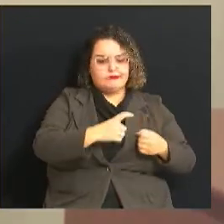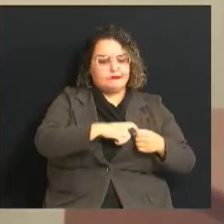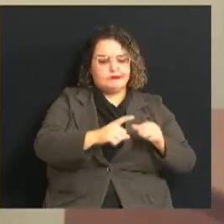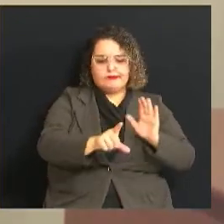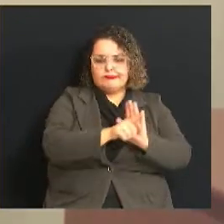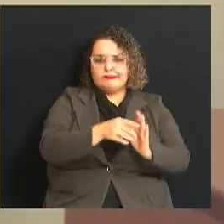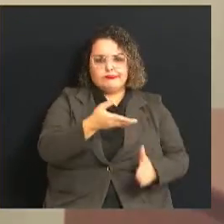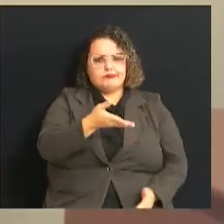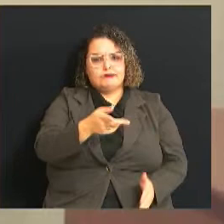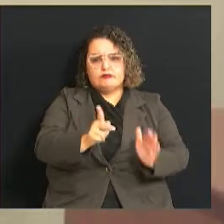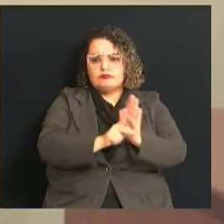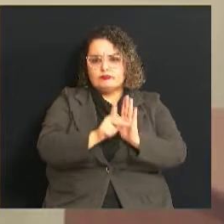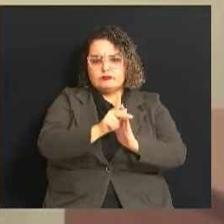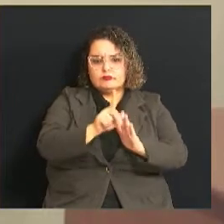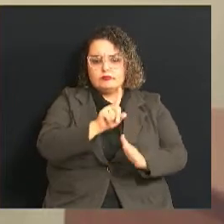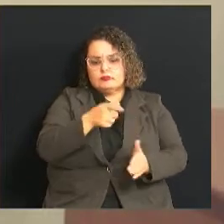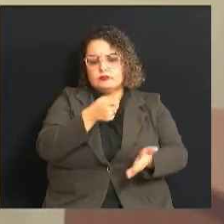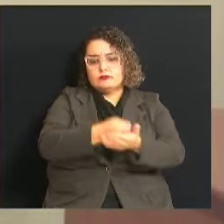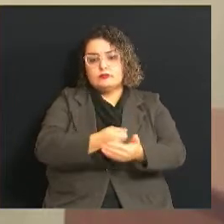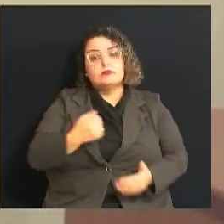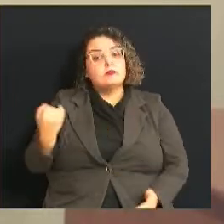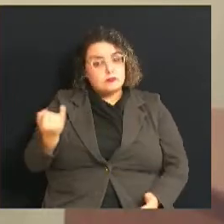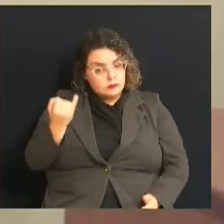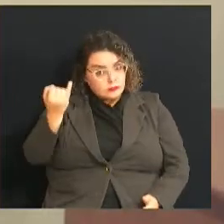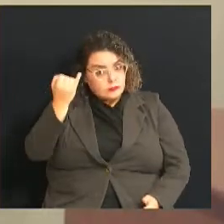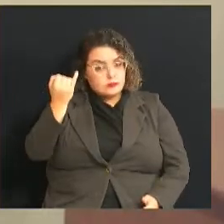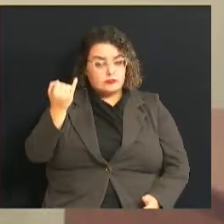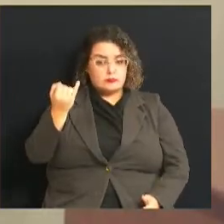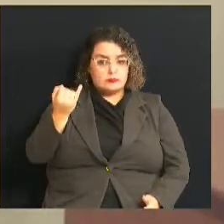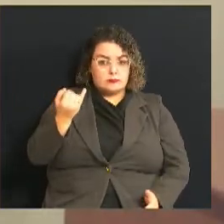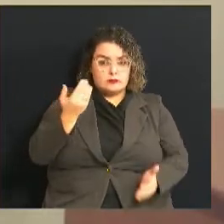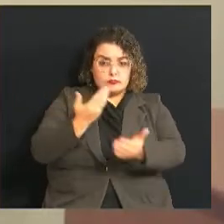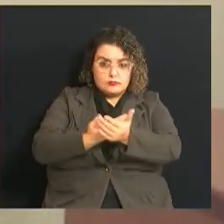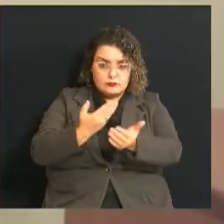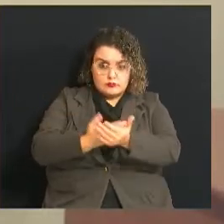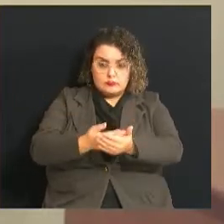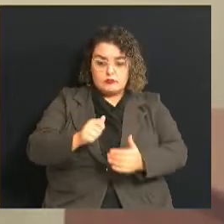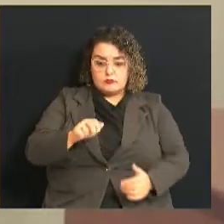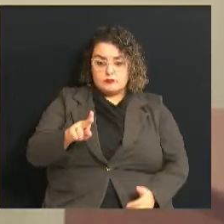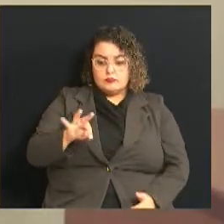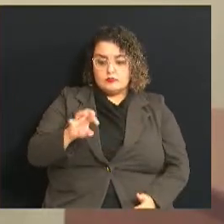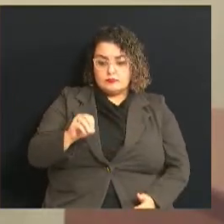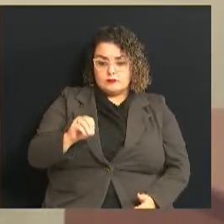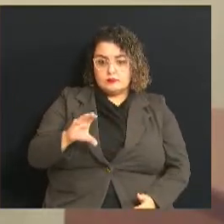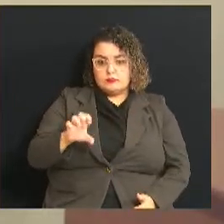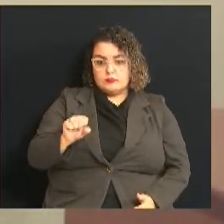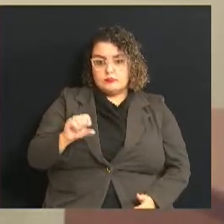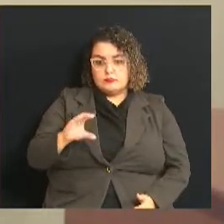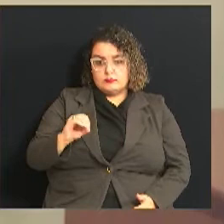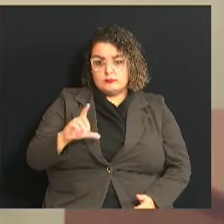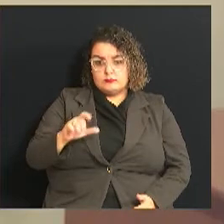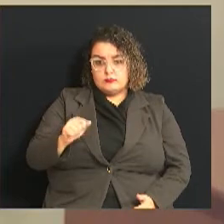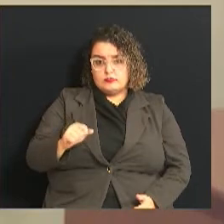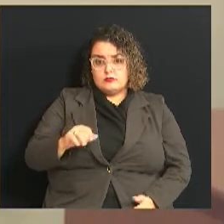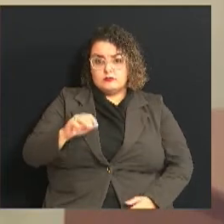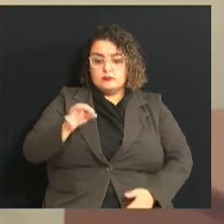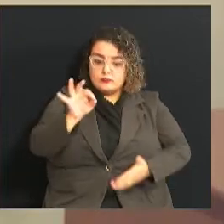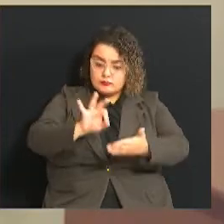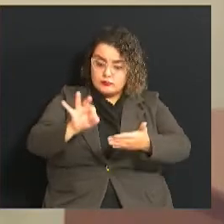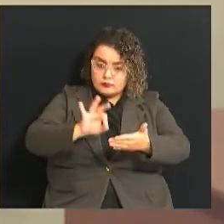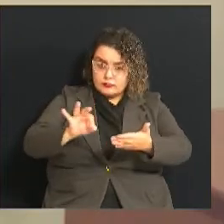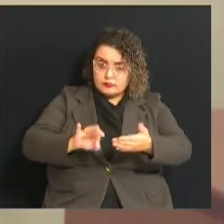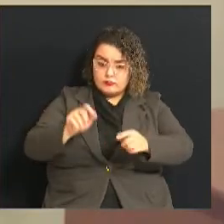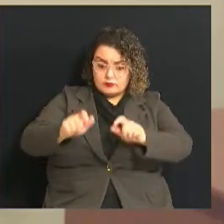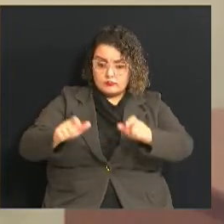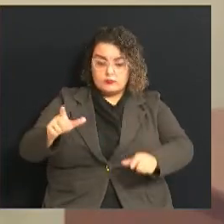você desobrigar, porque é muito importante que você faça as aulas na autoescola, porque pode ser corrigido alguns vícios que às vezes algumas pessoas ainda têm,